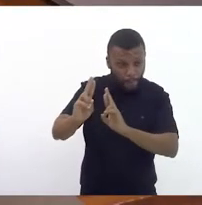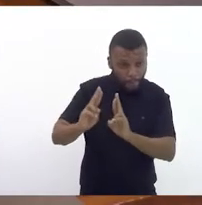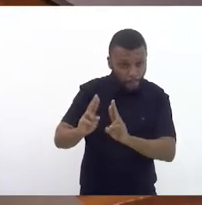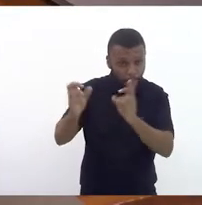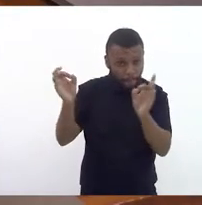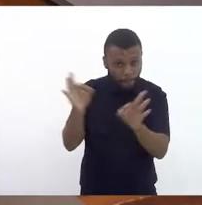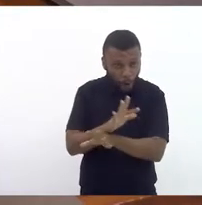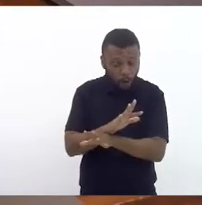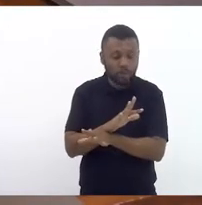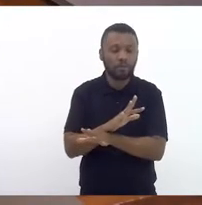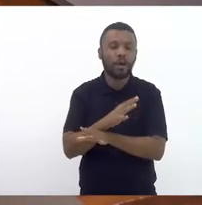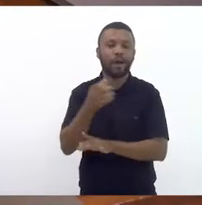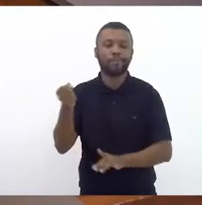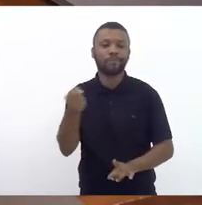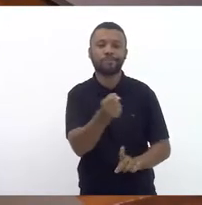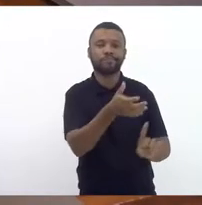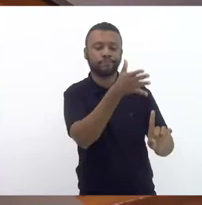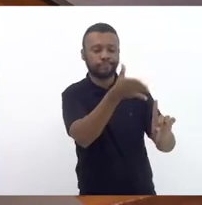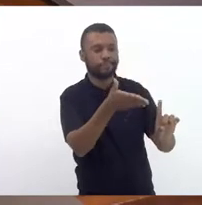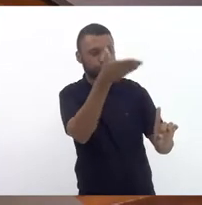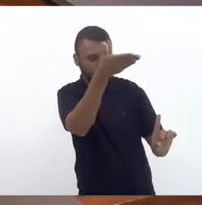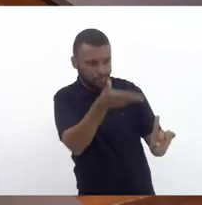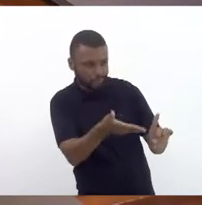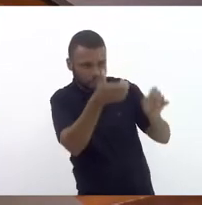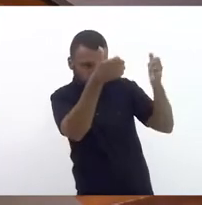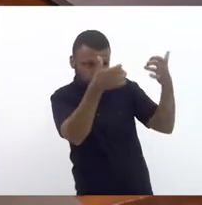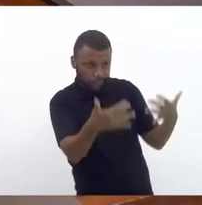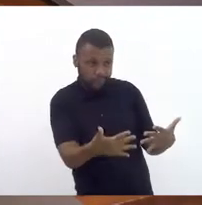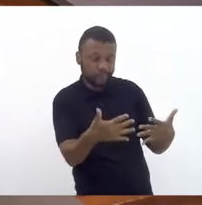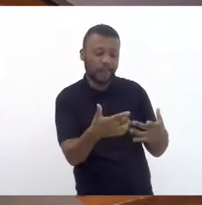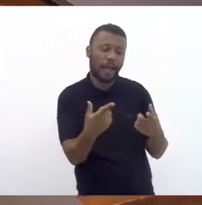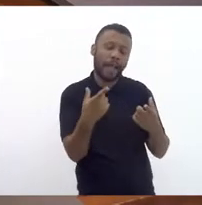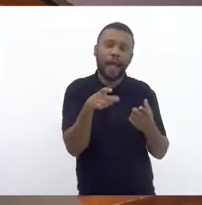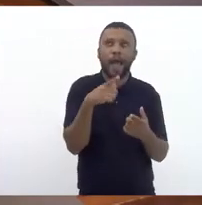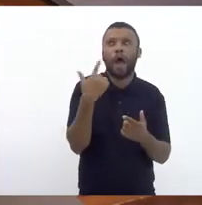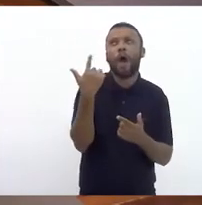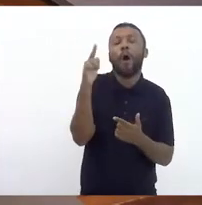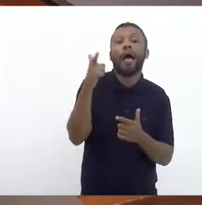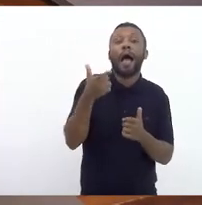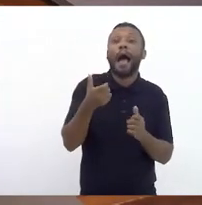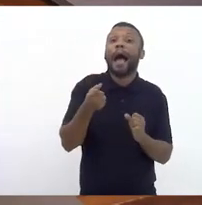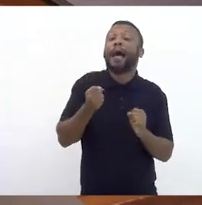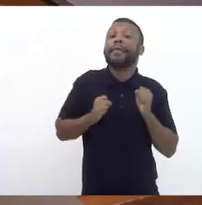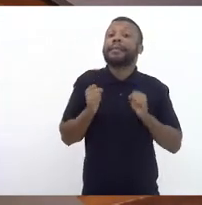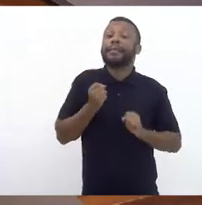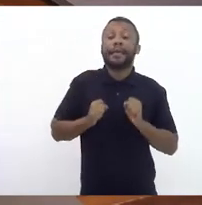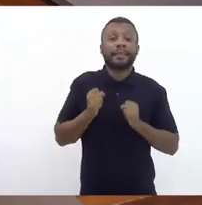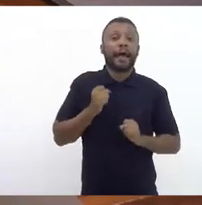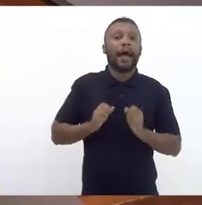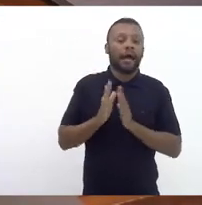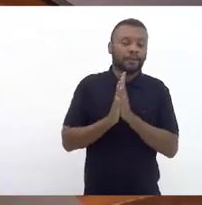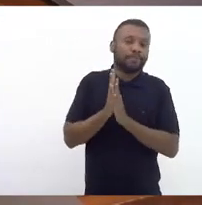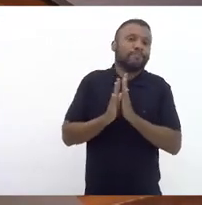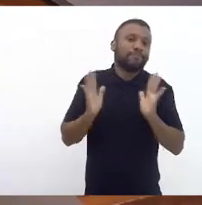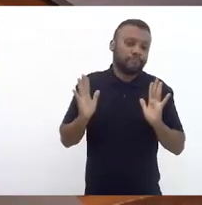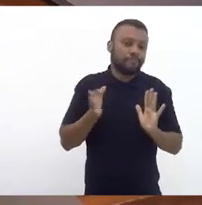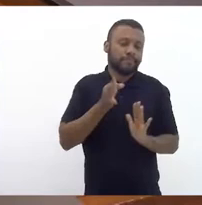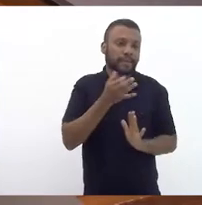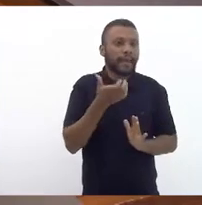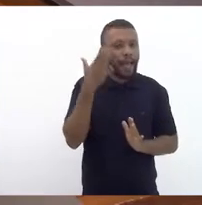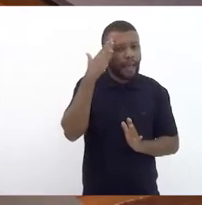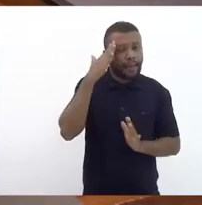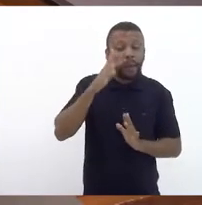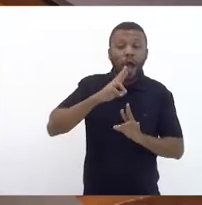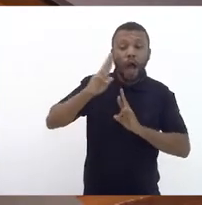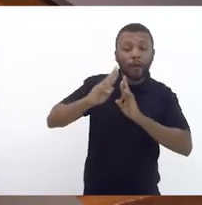vou abrir a fala para a Vossa Excelência poder utilizar. É porque eu indagar. Tô, é outra é coisa. É muita ansiedade, eu sei disso, é muita ansiedade de querer ouvir as